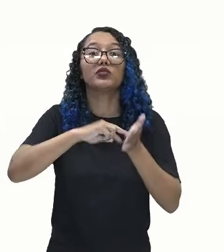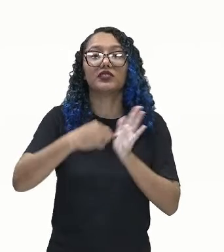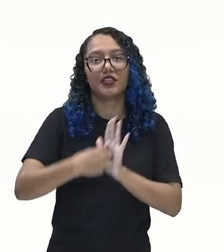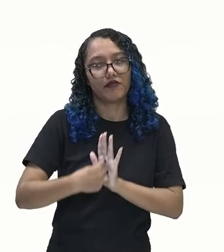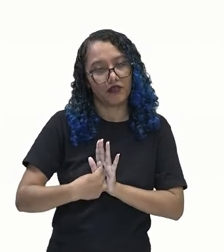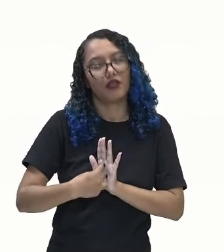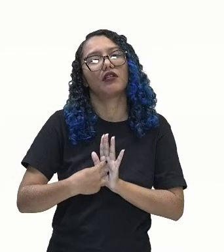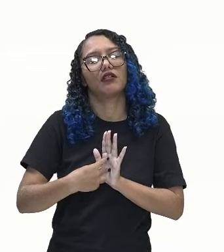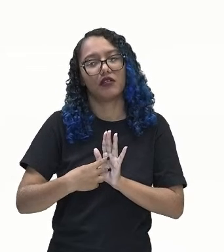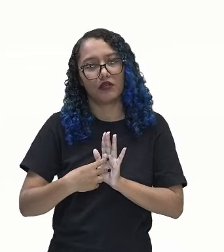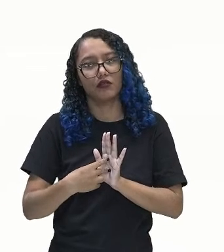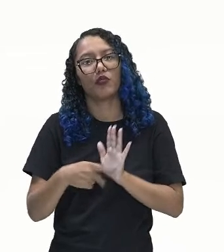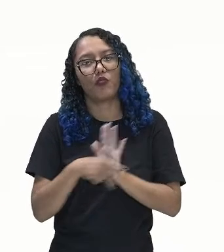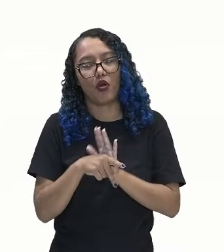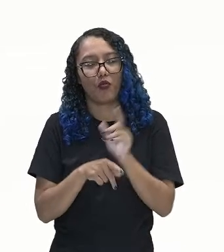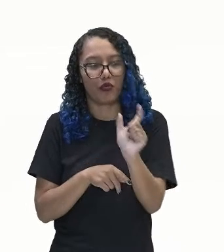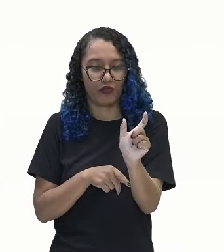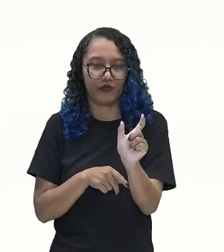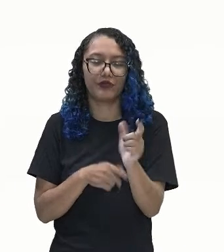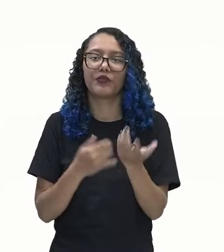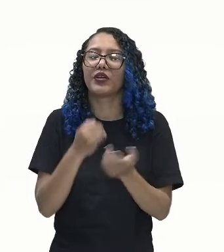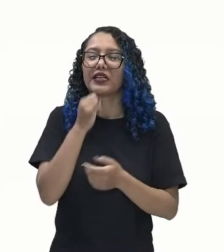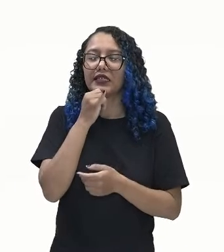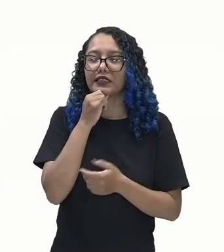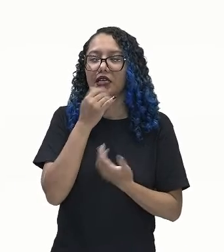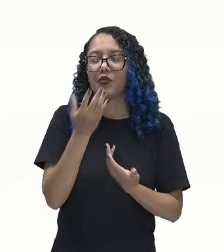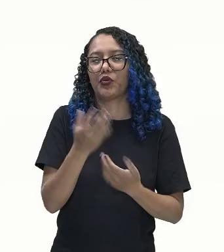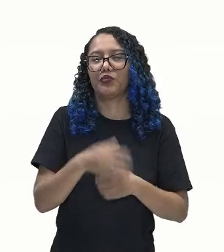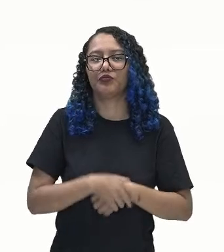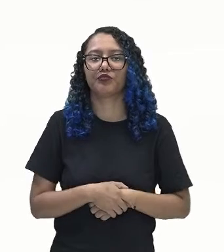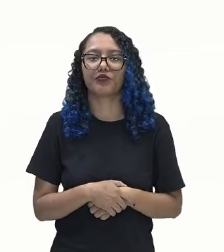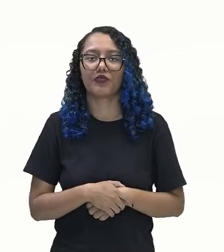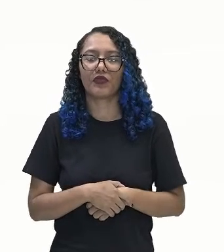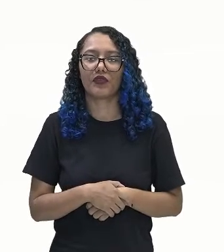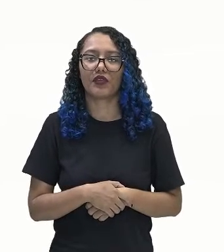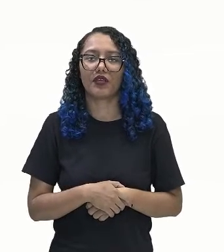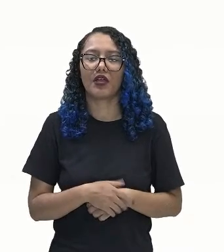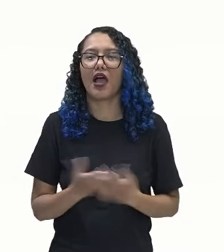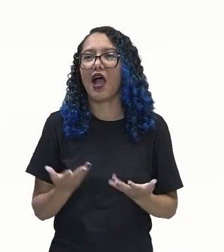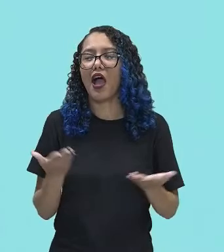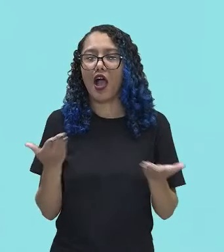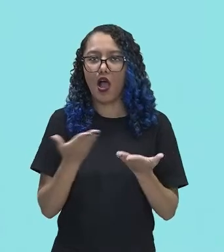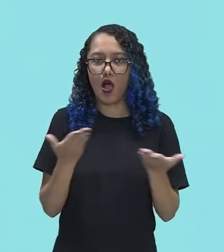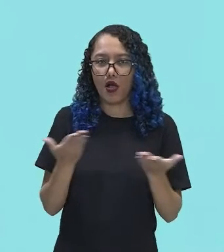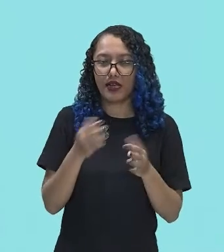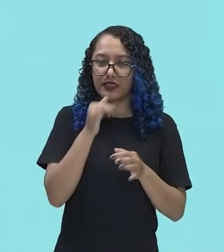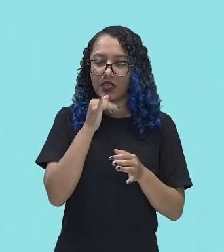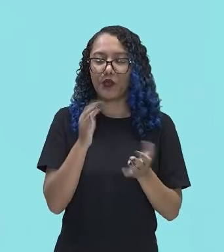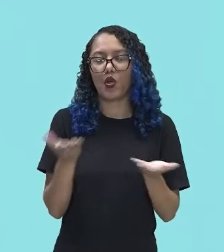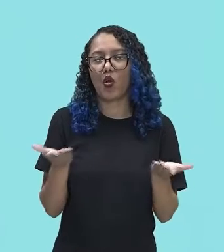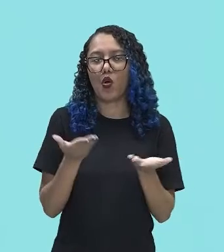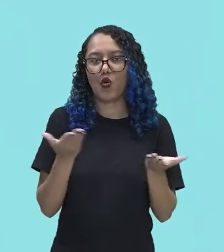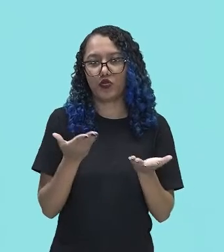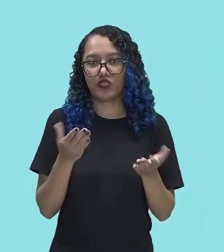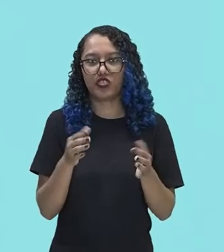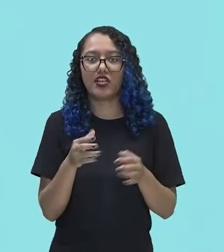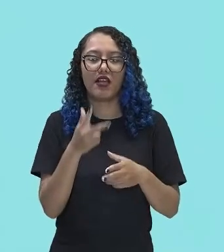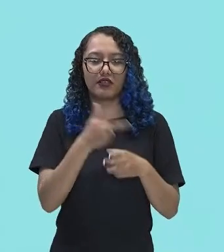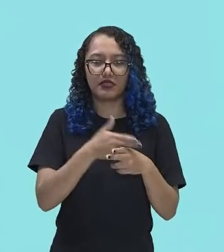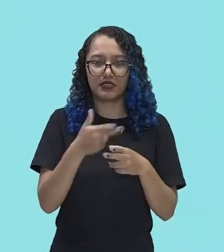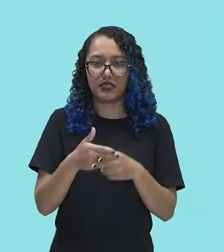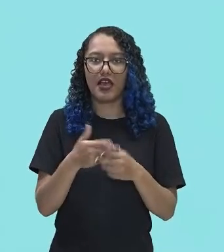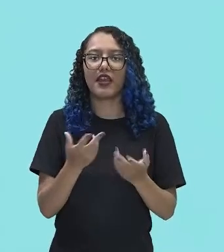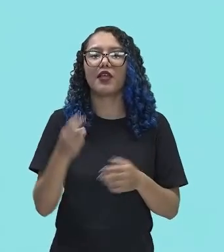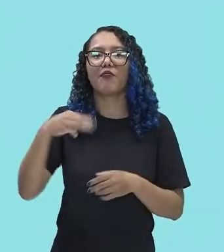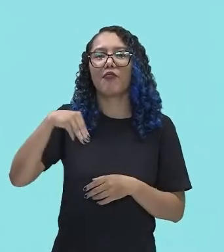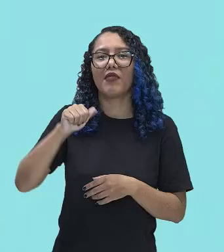dessa palavra, né? Por exemplo, a gente fala assim, hoje eu vou maratonar uma série, né? Então, a